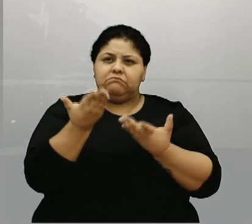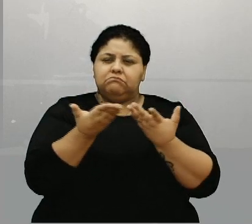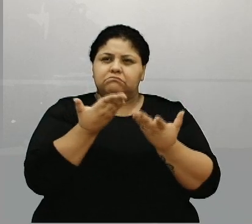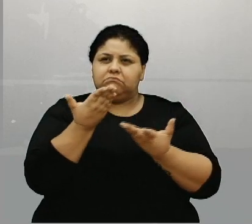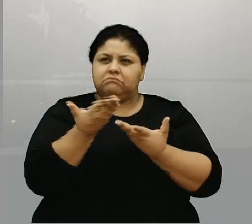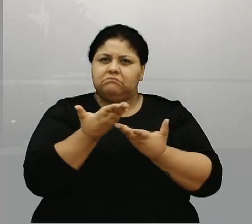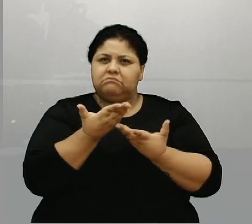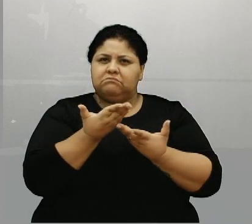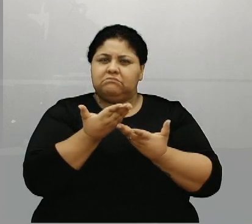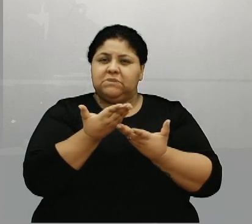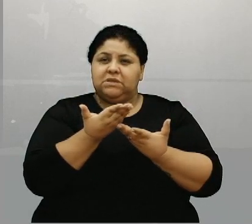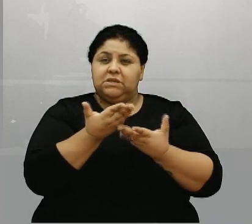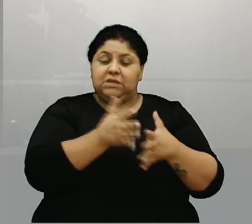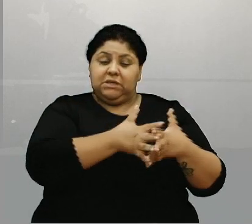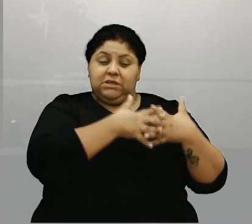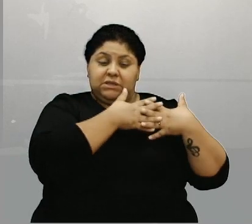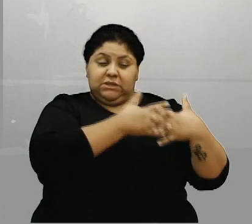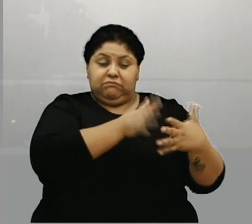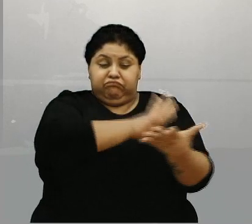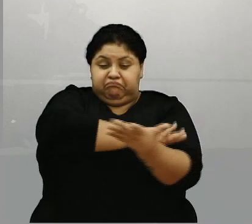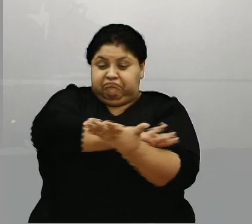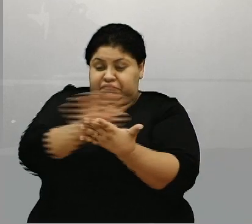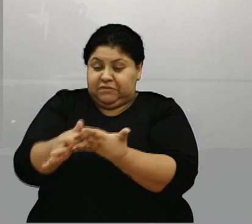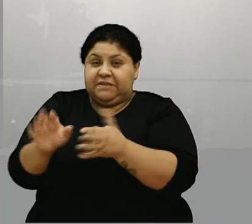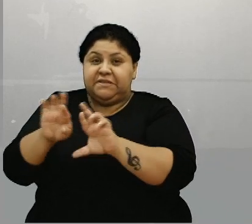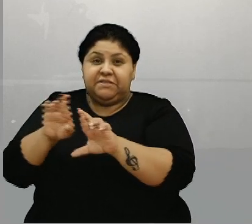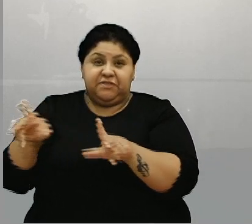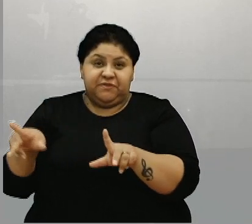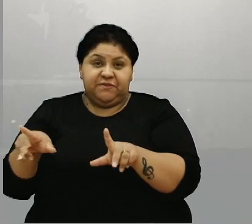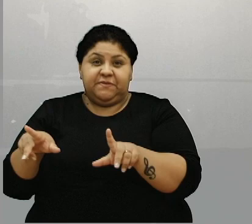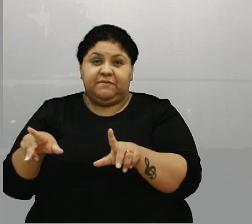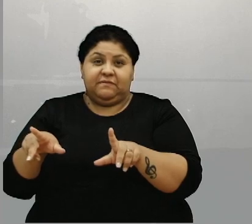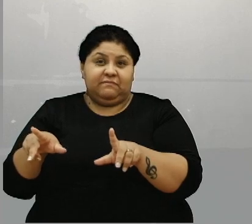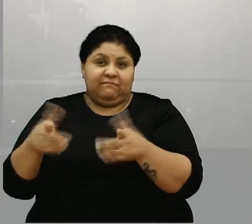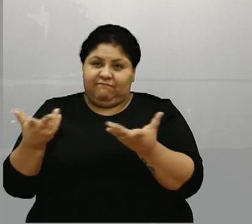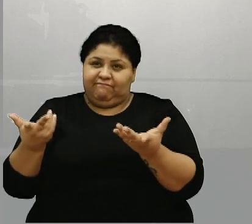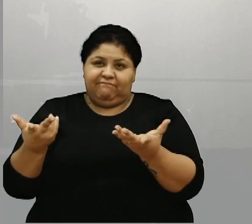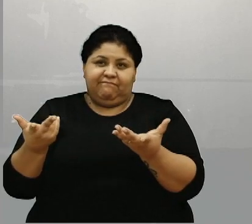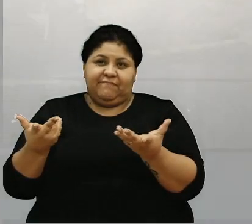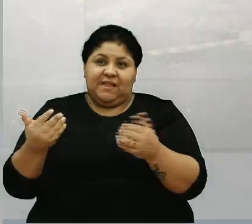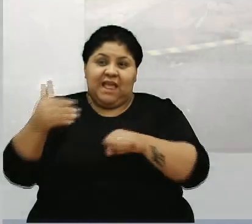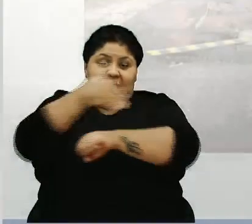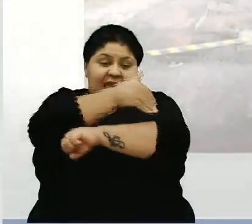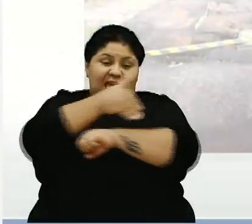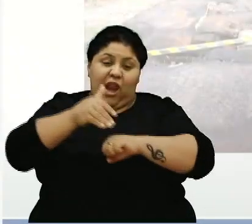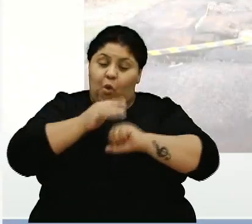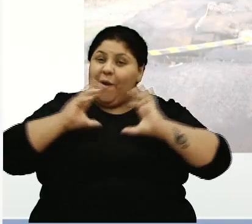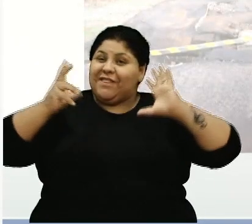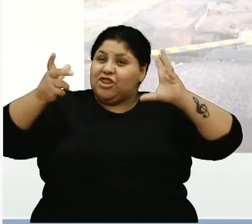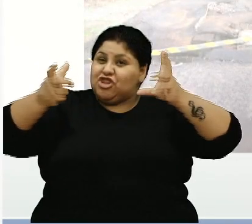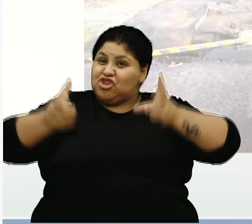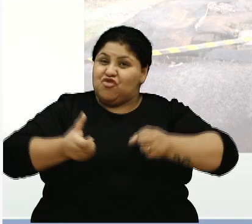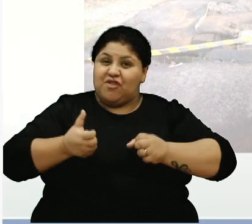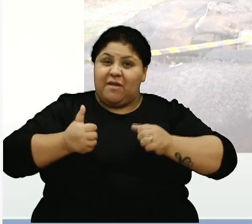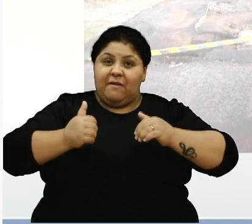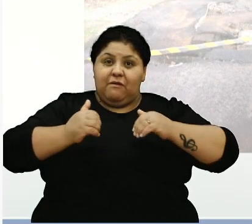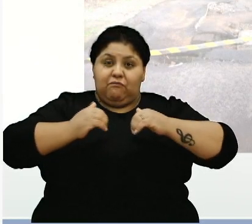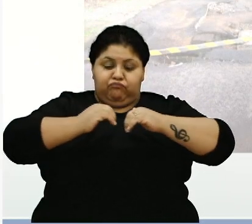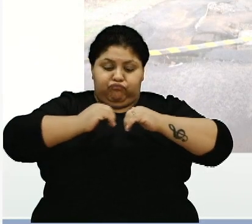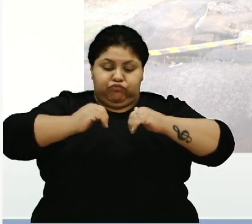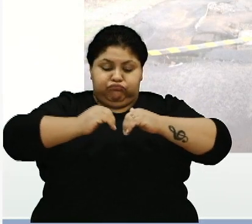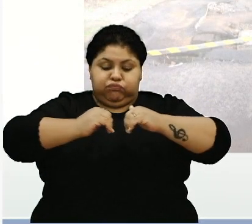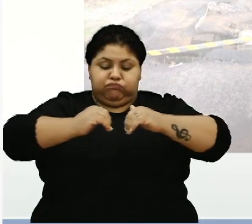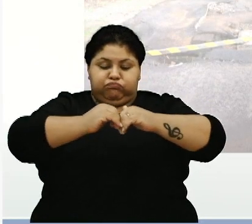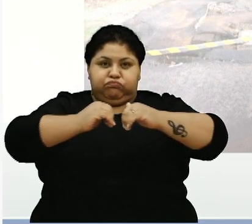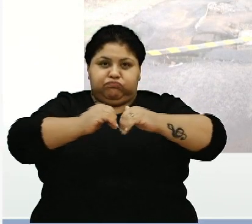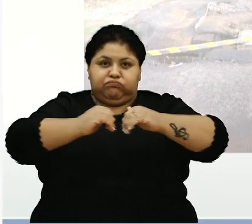uma catástrofe extremamente diferenciada. É um terremoto. A rua inteira está com rachadura,